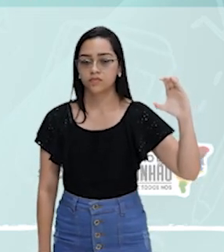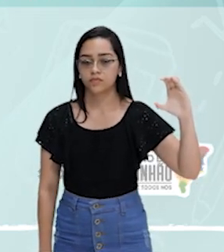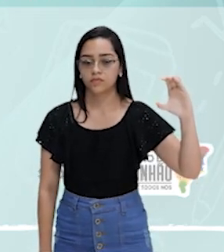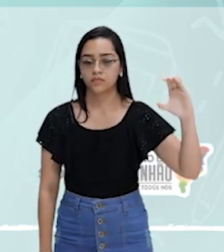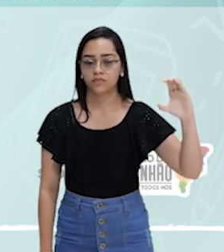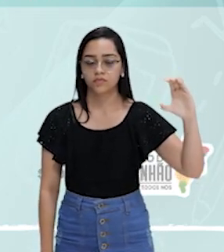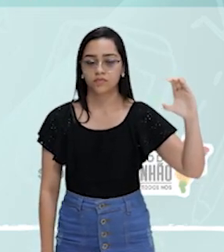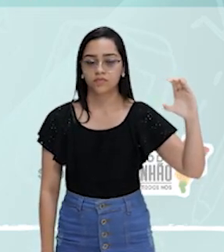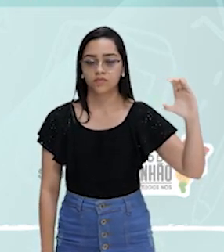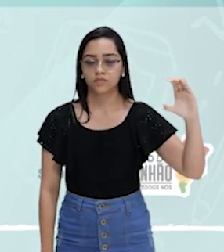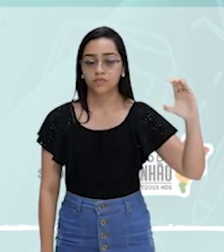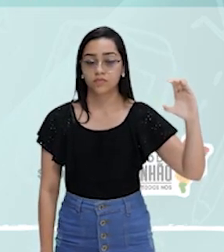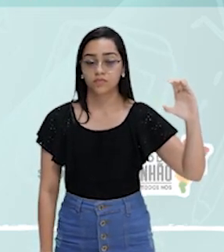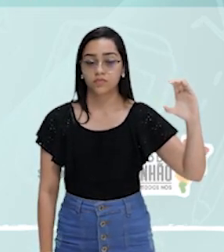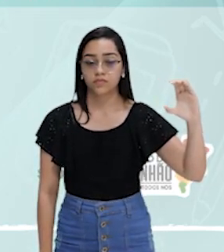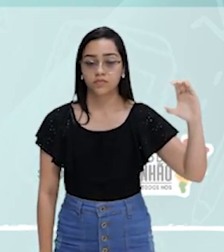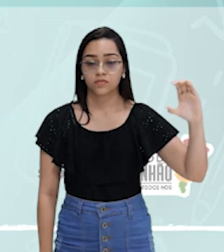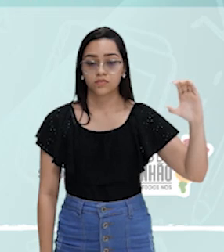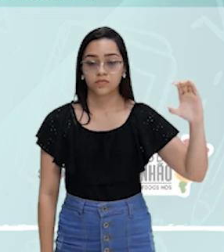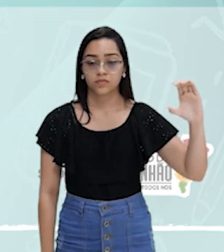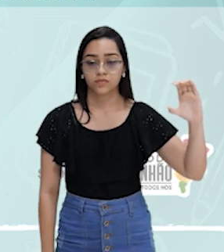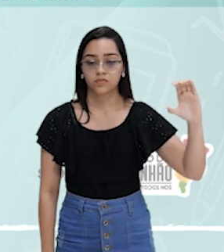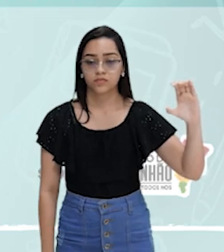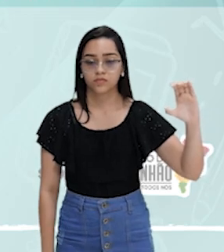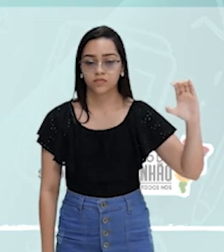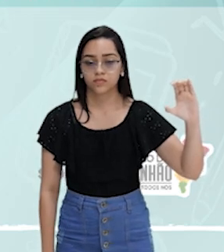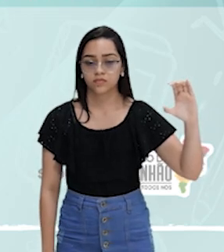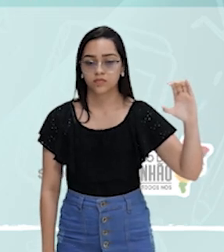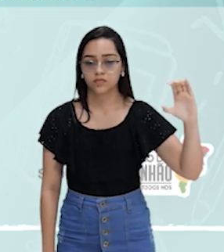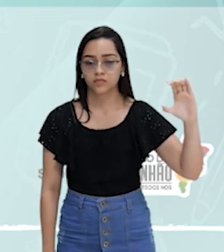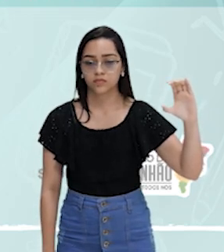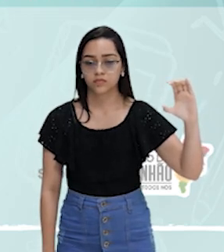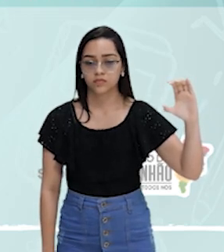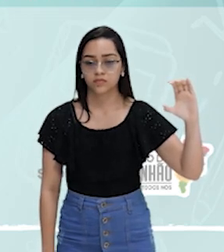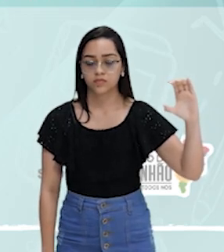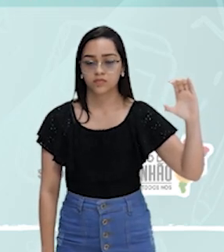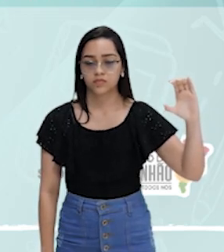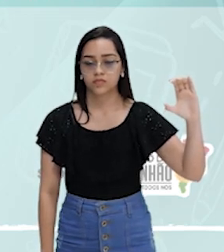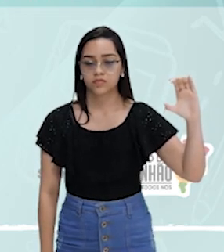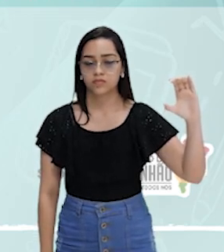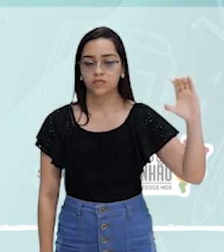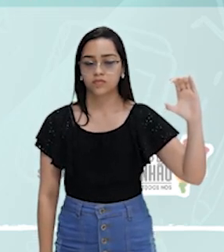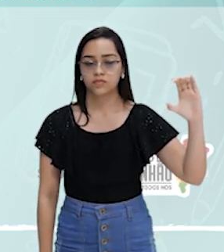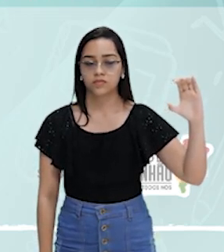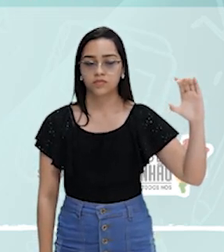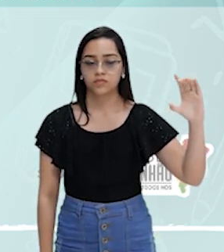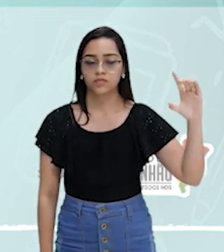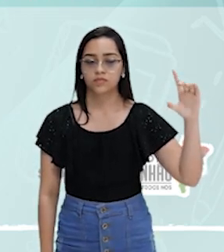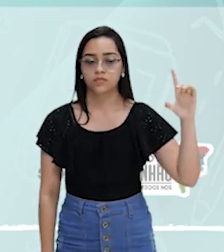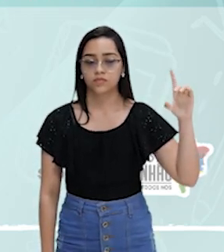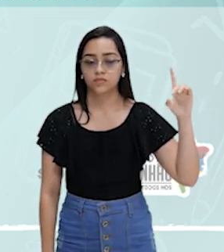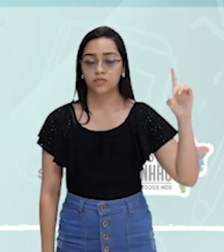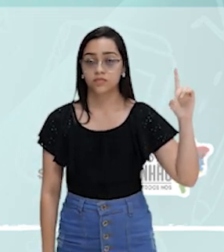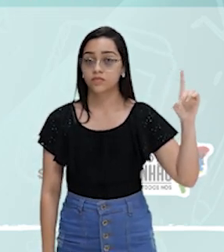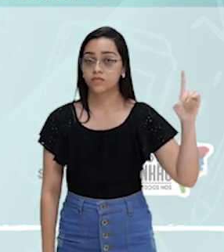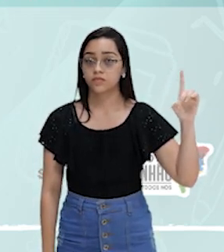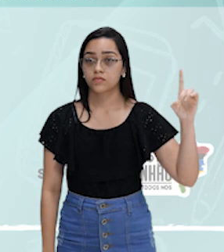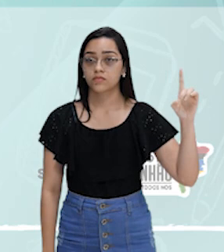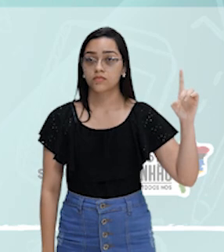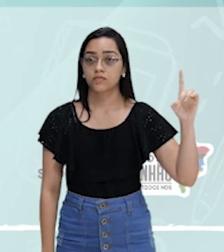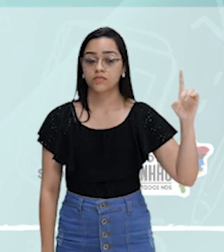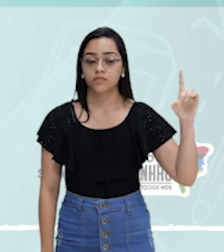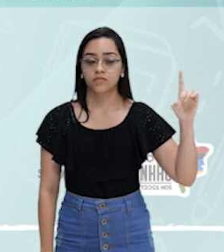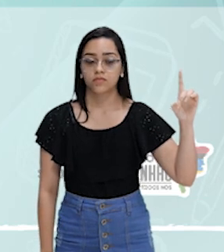Letra C, coloquial, considerando-se que ele era um cidadão brasileiro comum. Letra